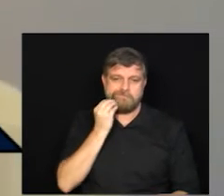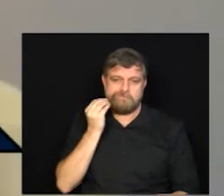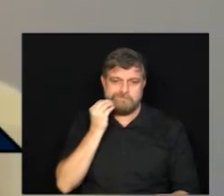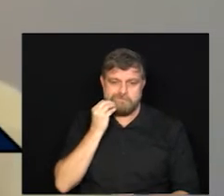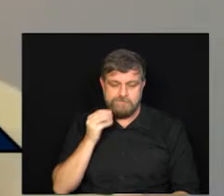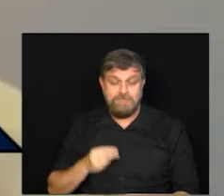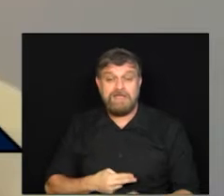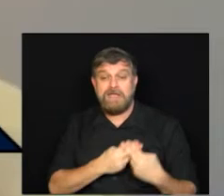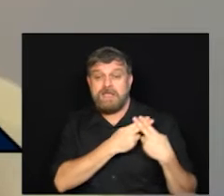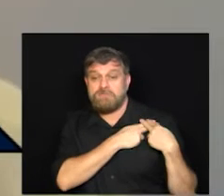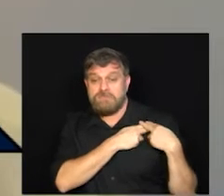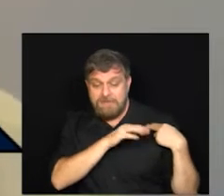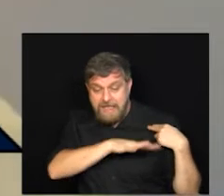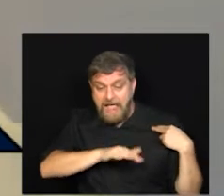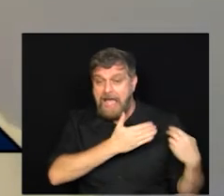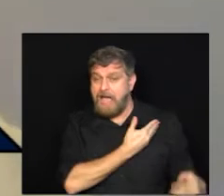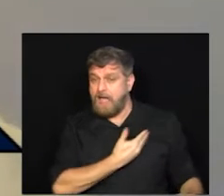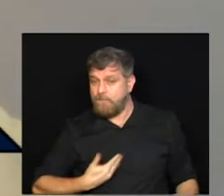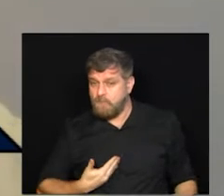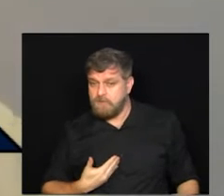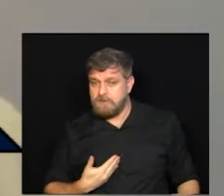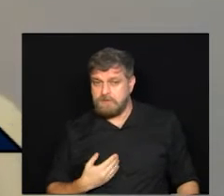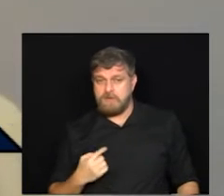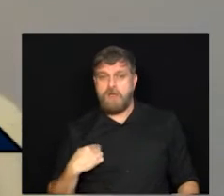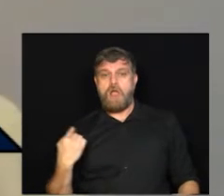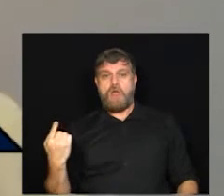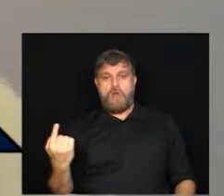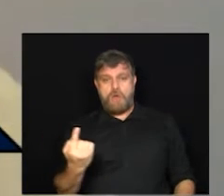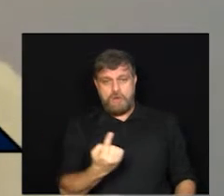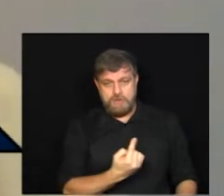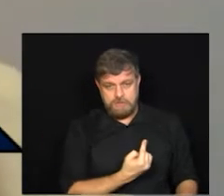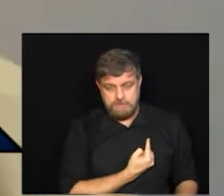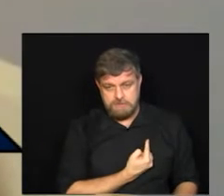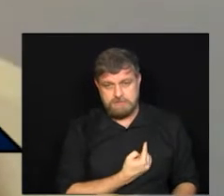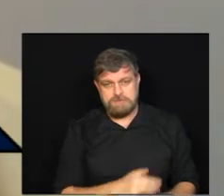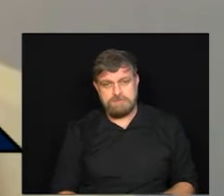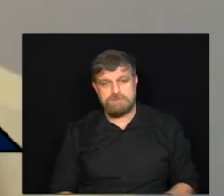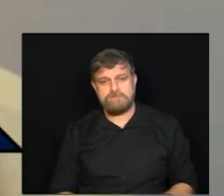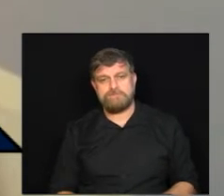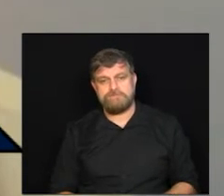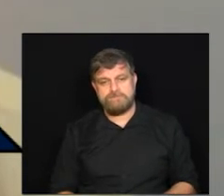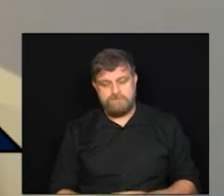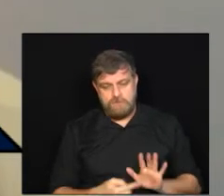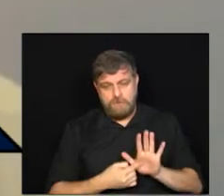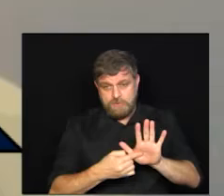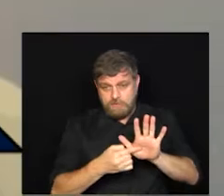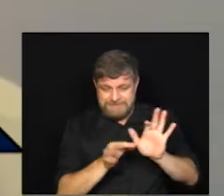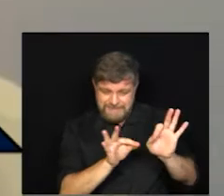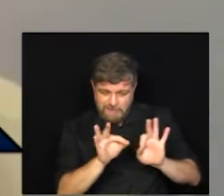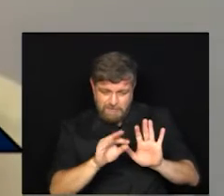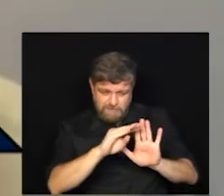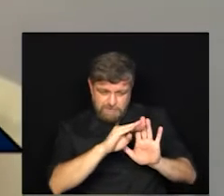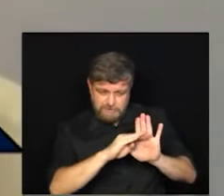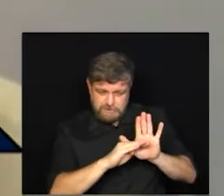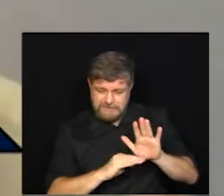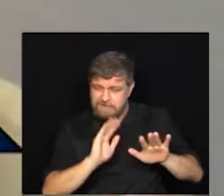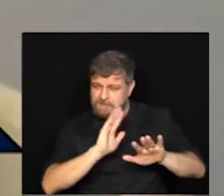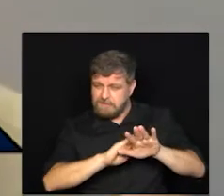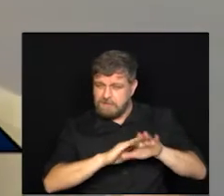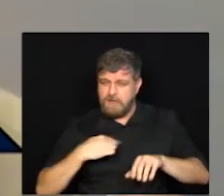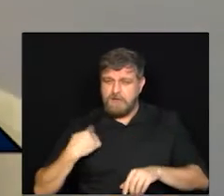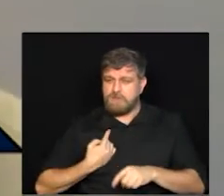poder público. Então, nós, ao oferecermos esse projeto,